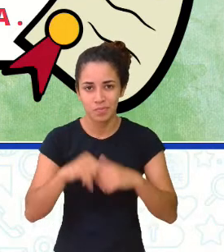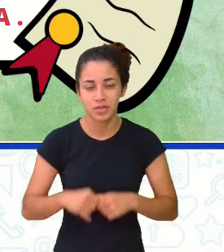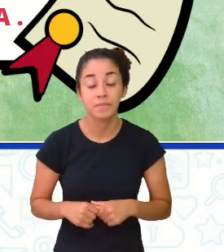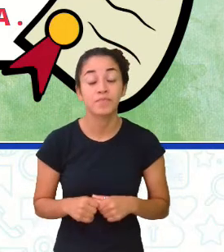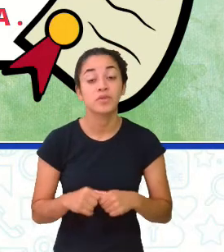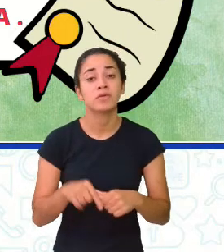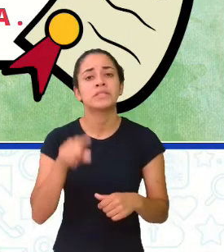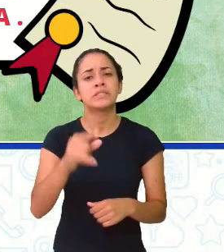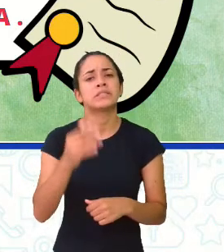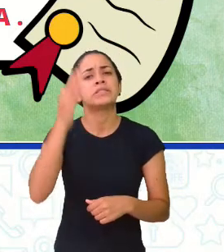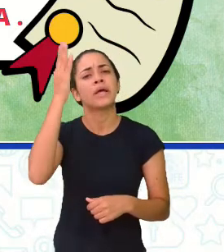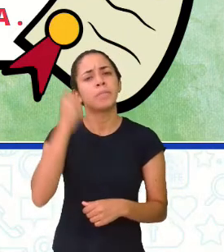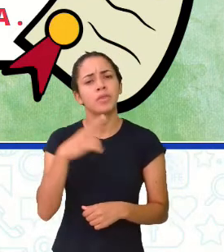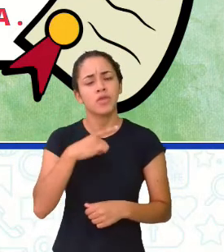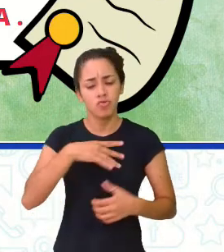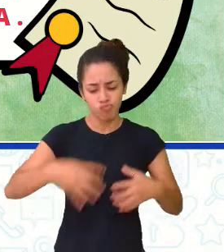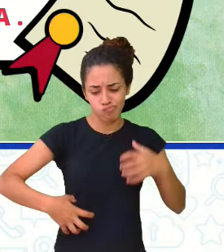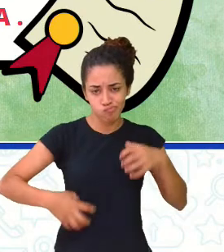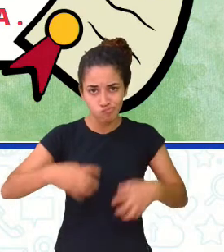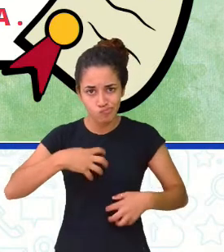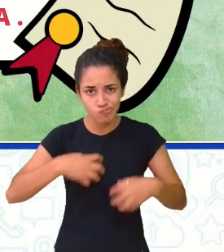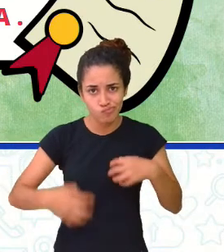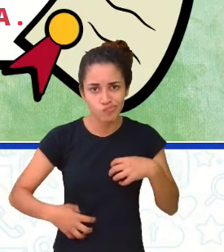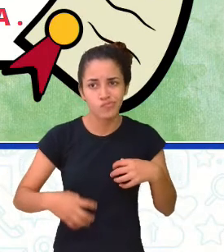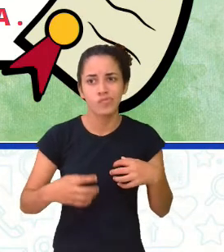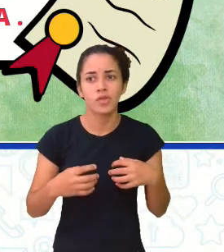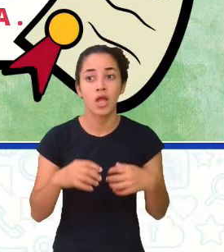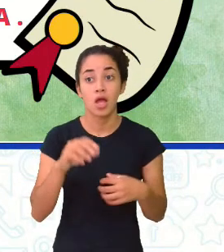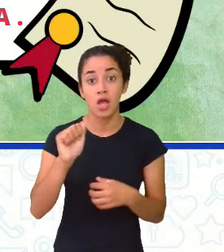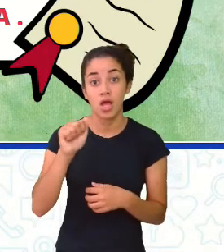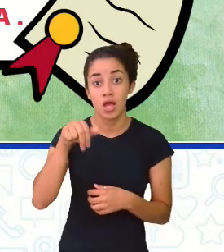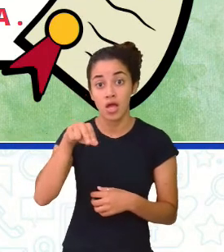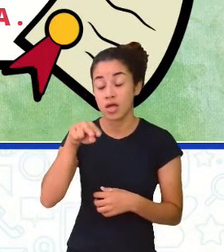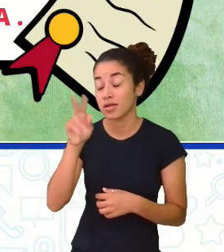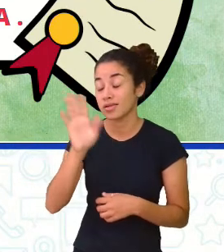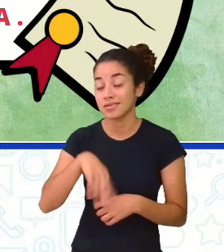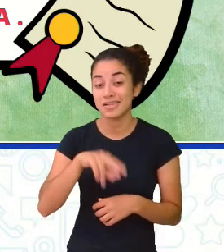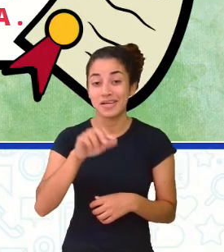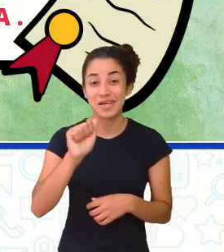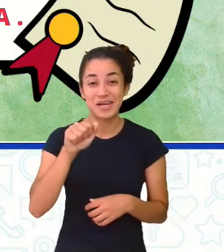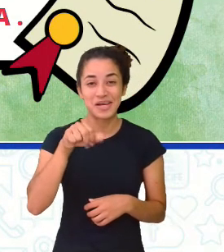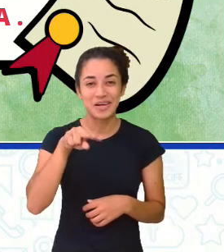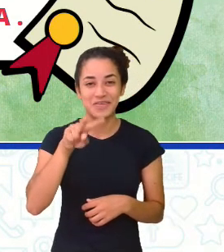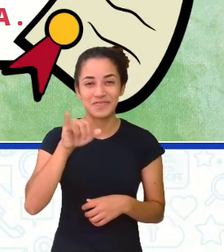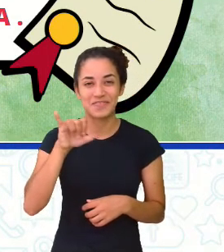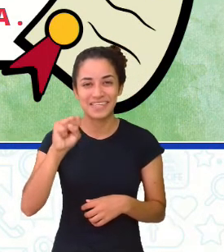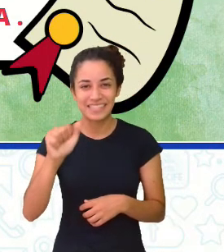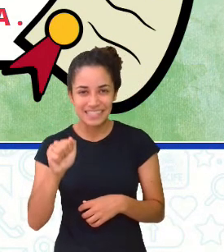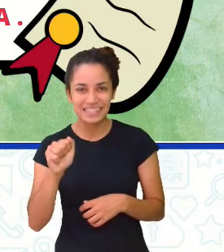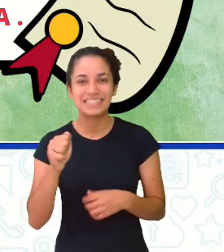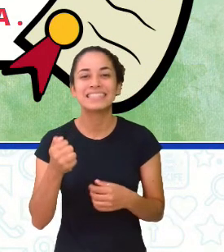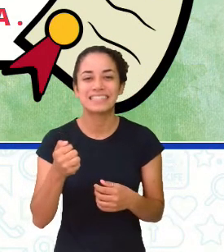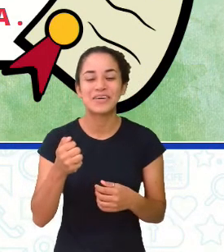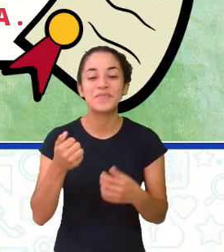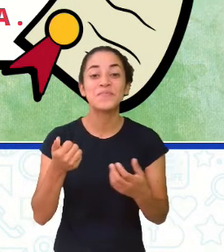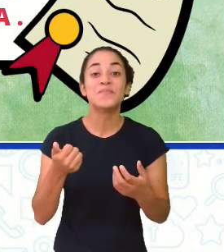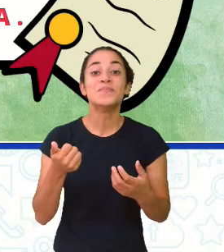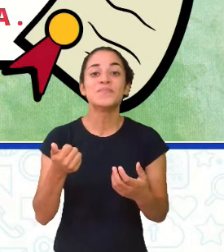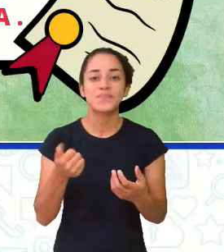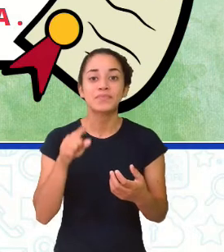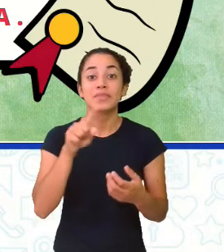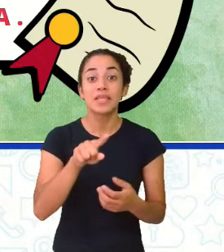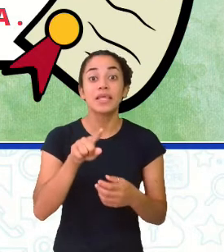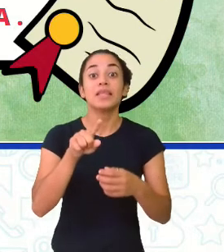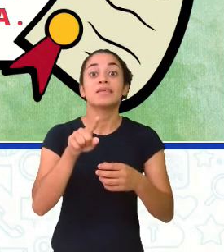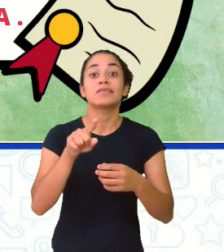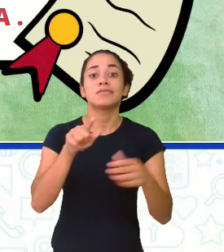existem órgãos que fiscalizam, né? No caso a Anvisa, a Agência Nacional de Vigilância Sanitária, que ela passa, gente, em